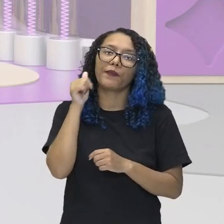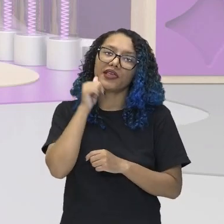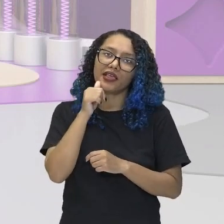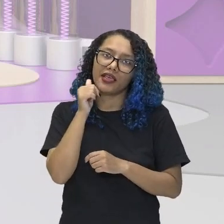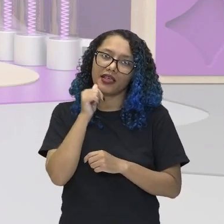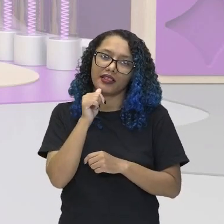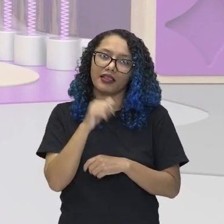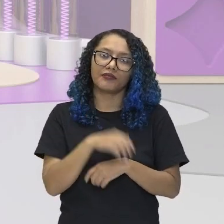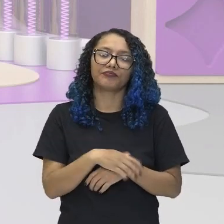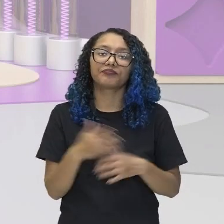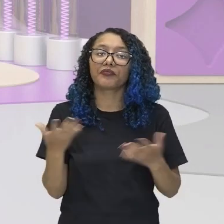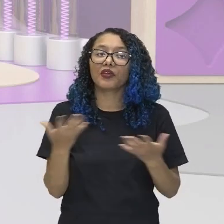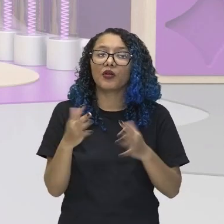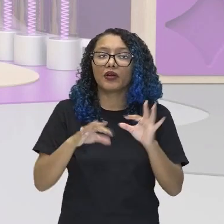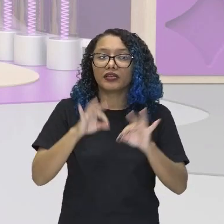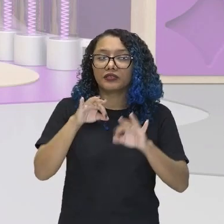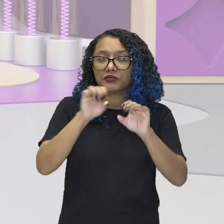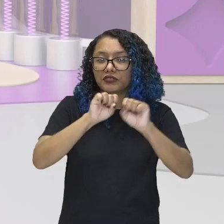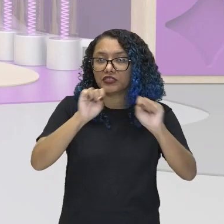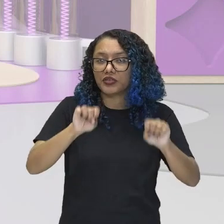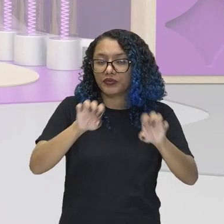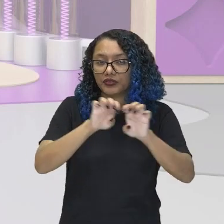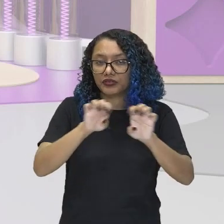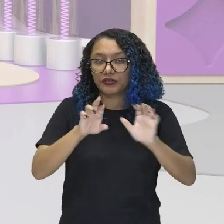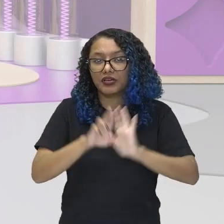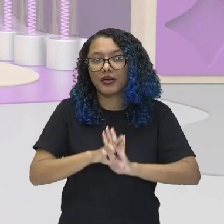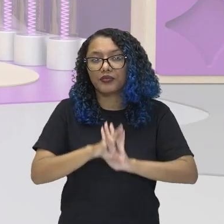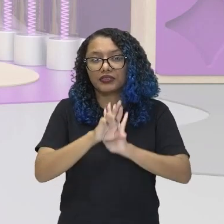que represente a quantidade de meninos e